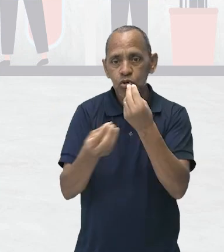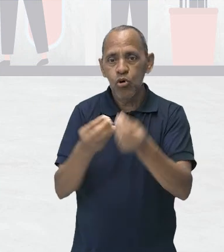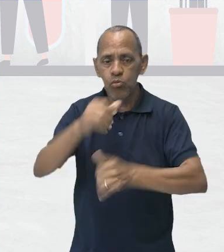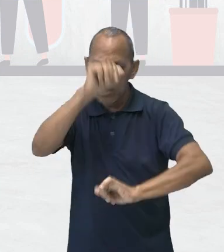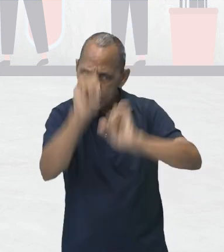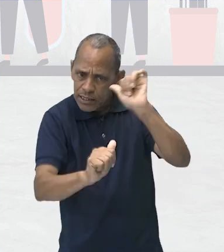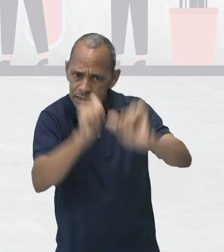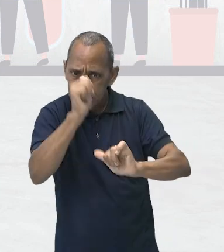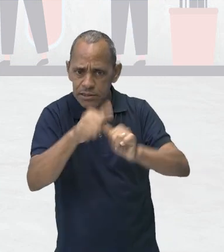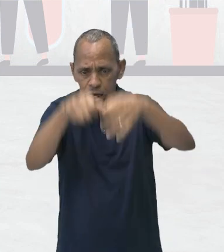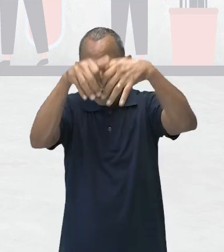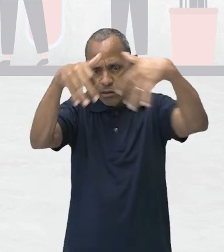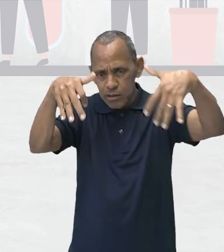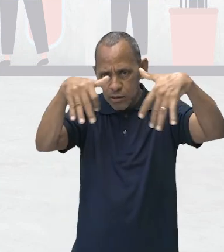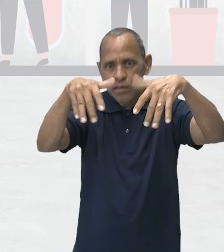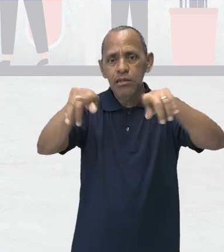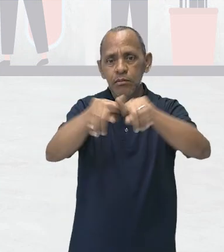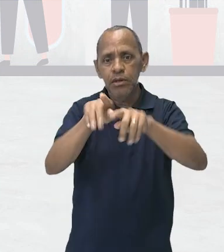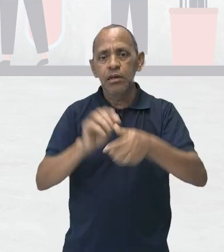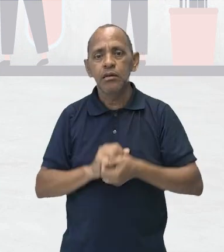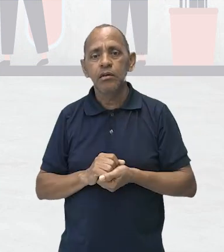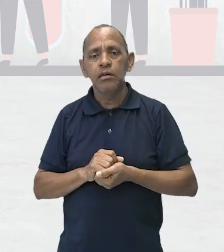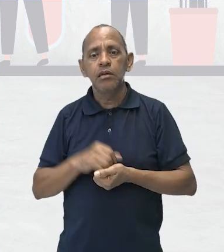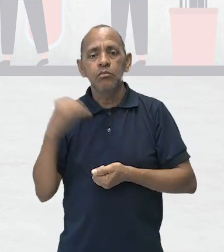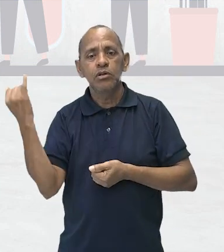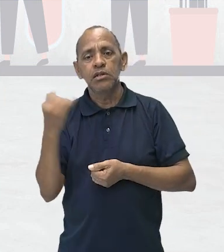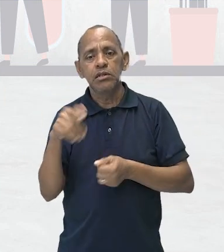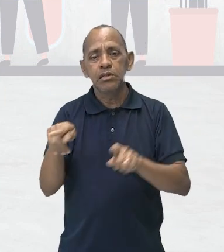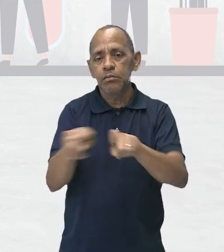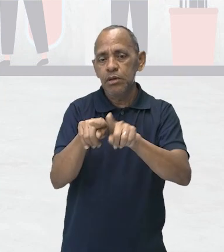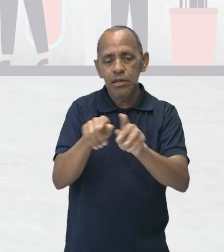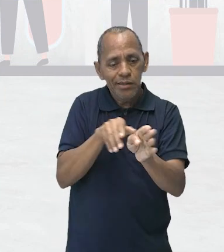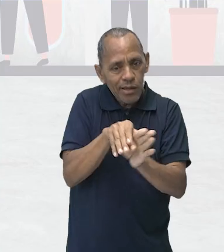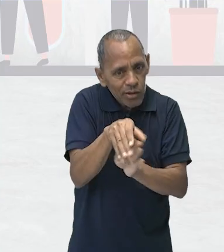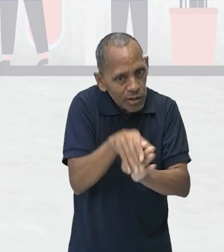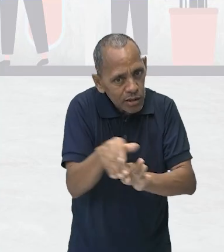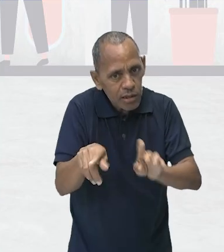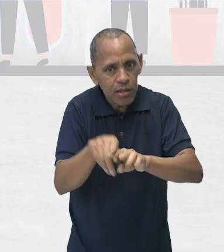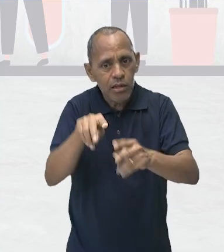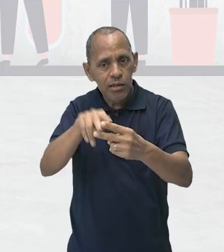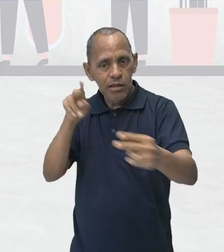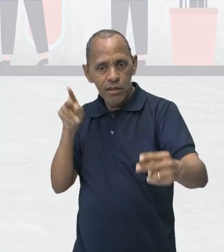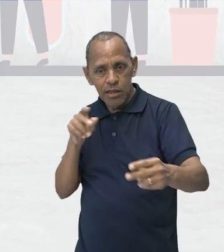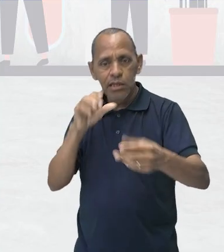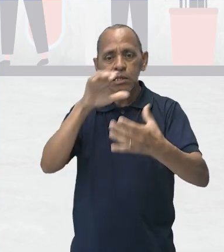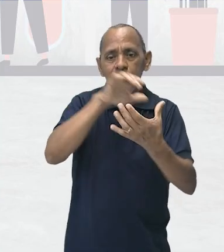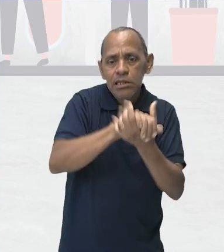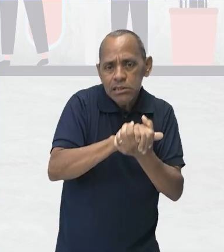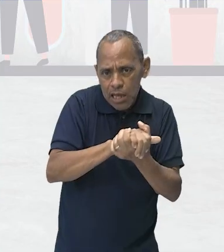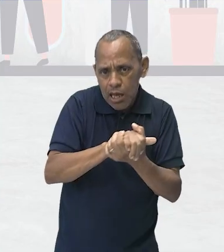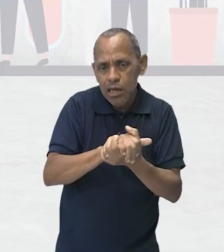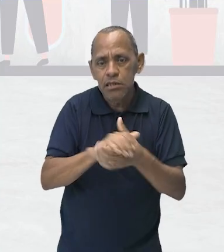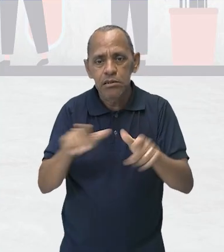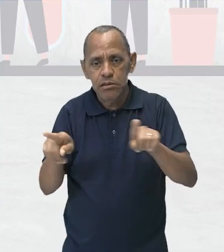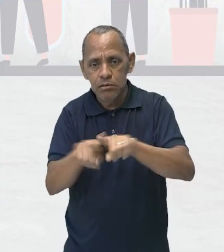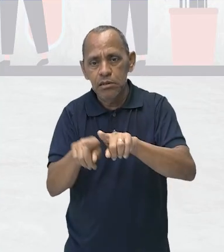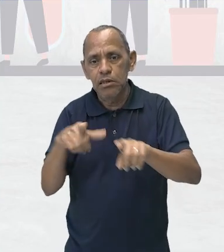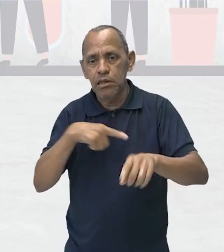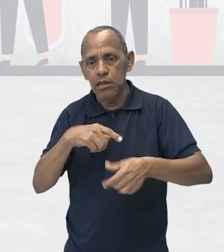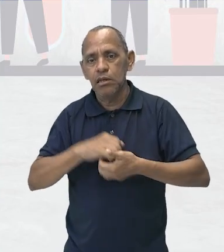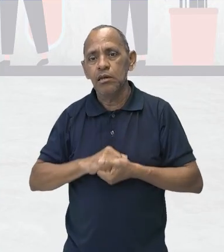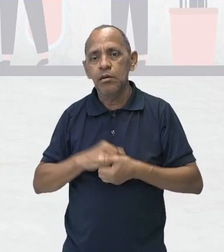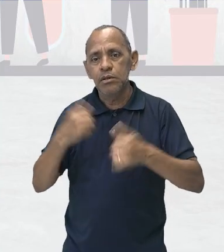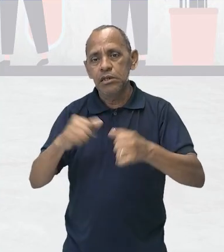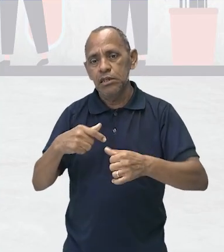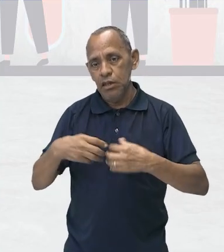importância de como interpretar um heredograma e da importância de aconselhamentos genéticos com relação a casais que pretendem ter